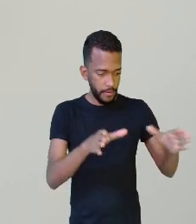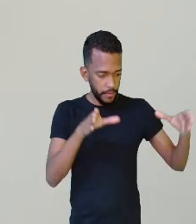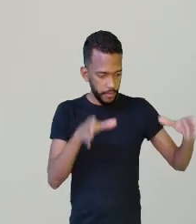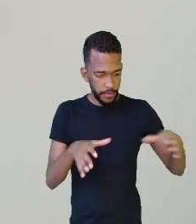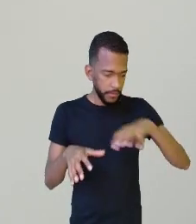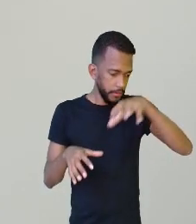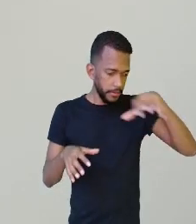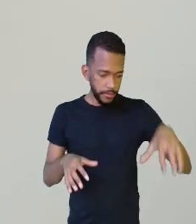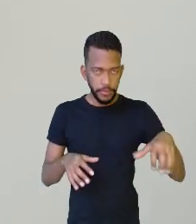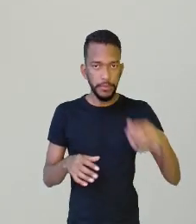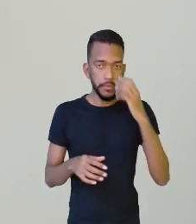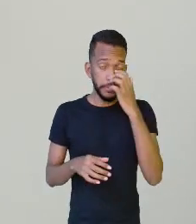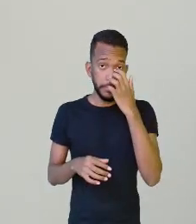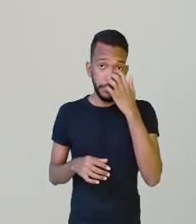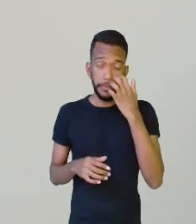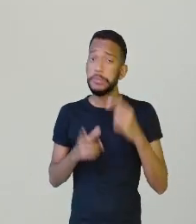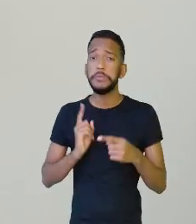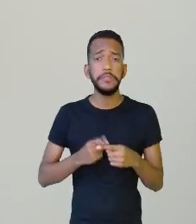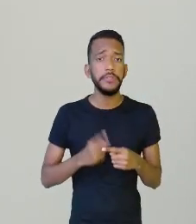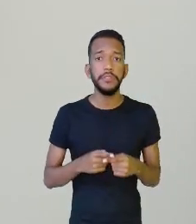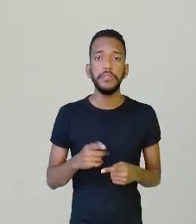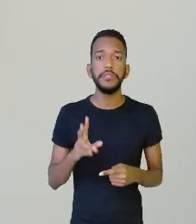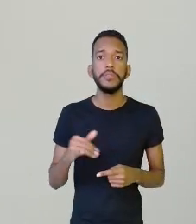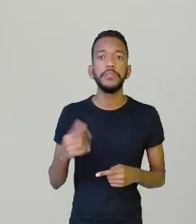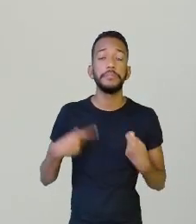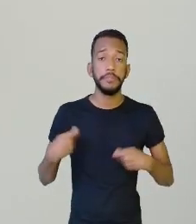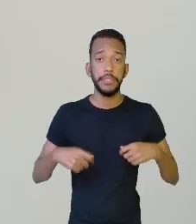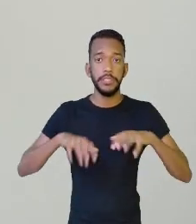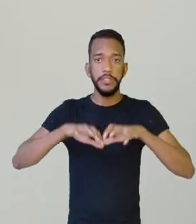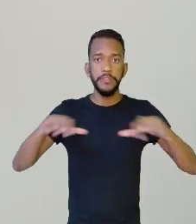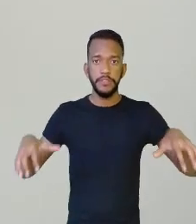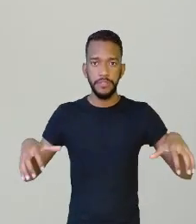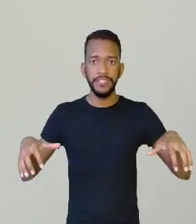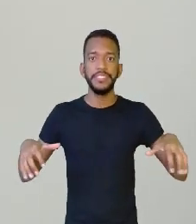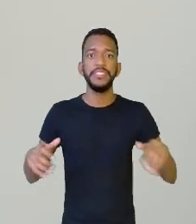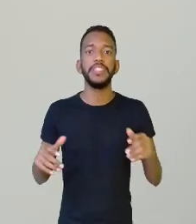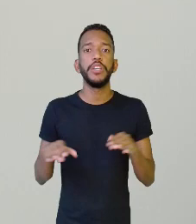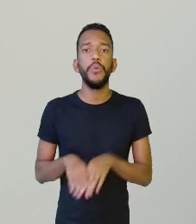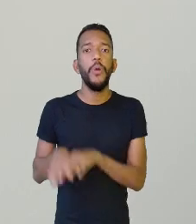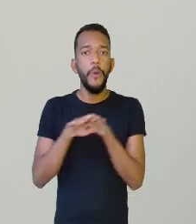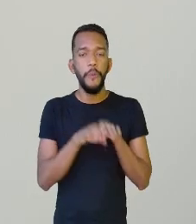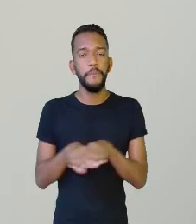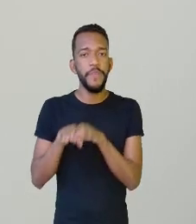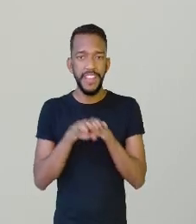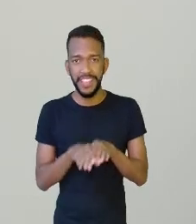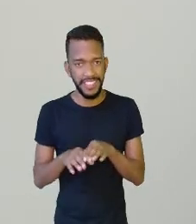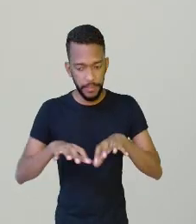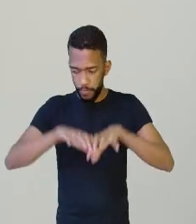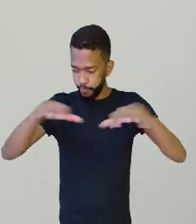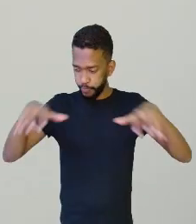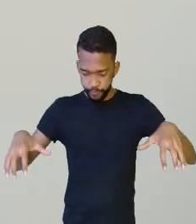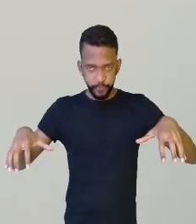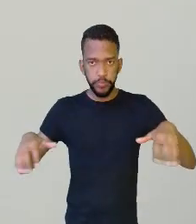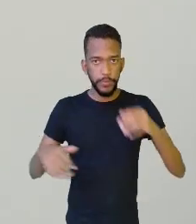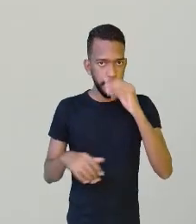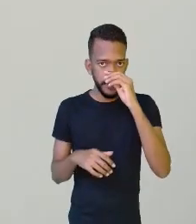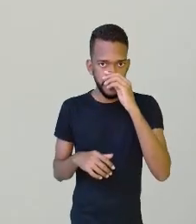outra quantidade na outra. Porque ele disse que era para dividir igualmente nas 2 caixas,